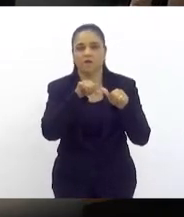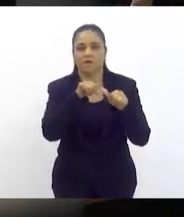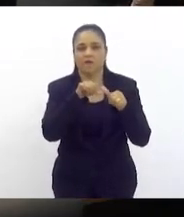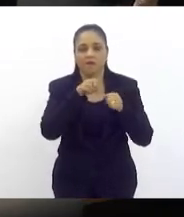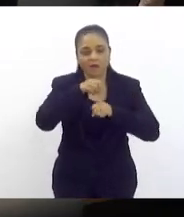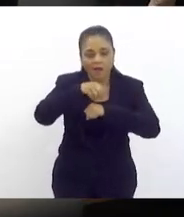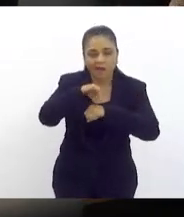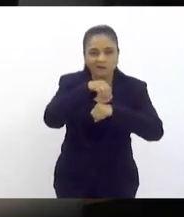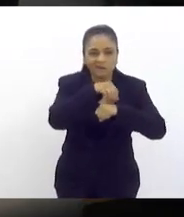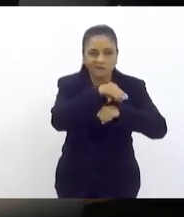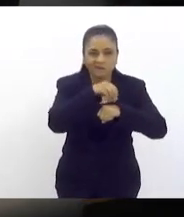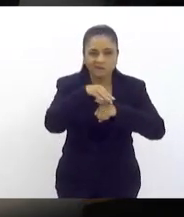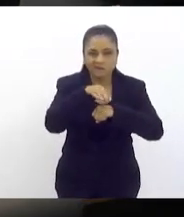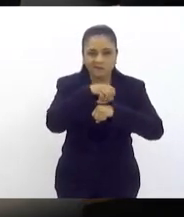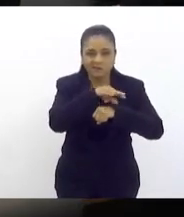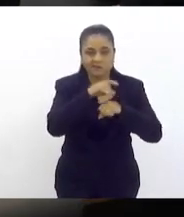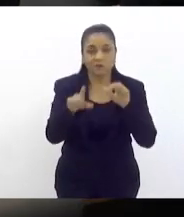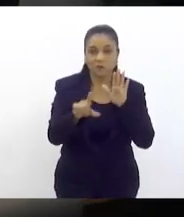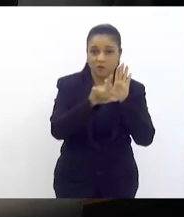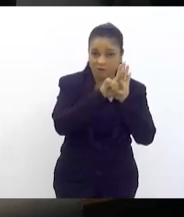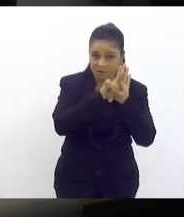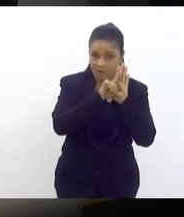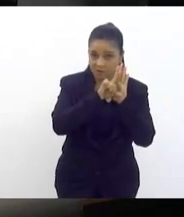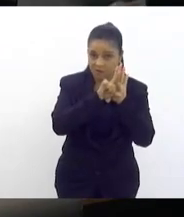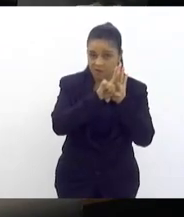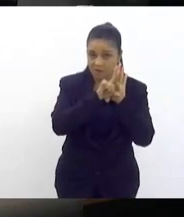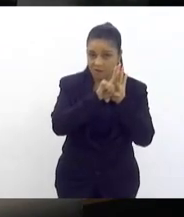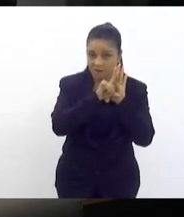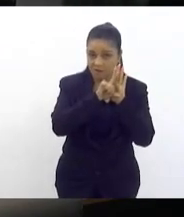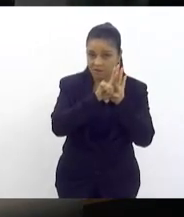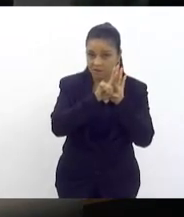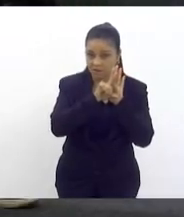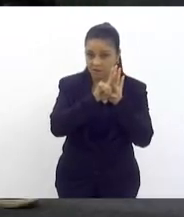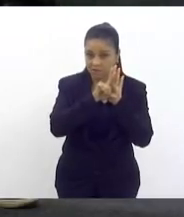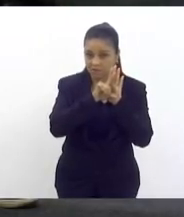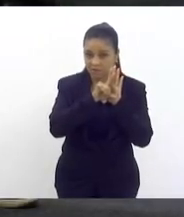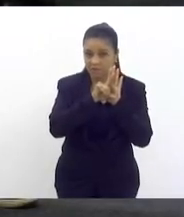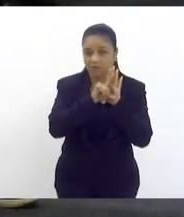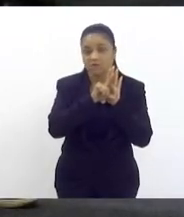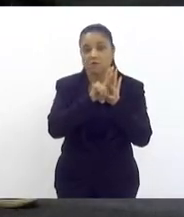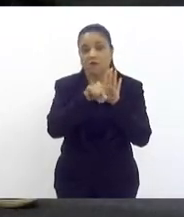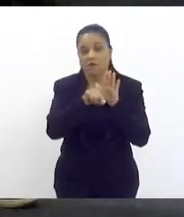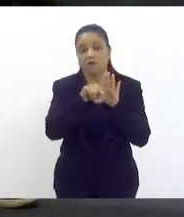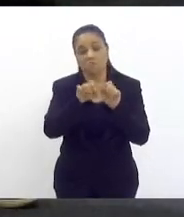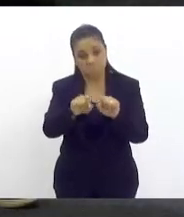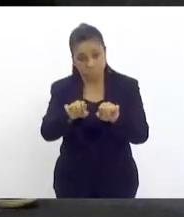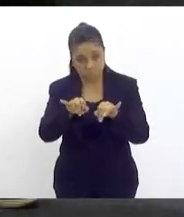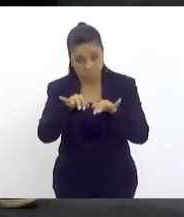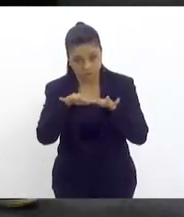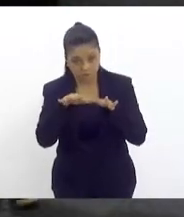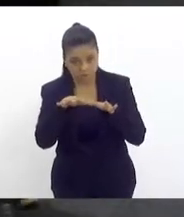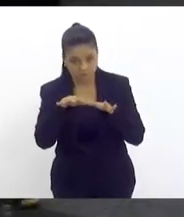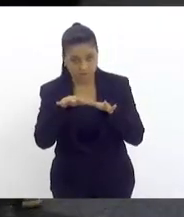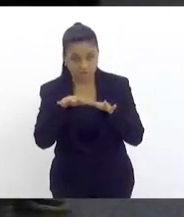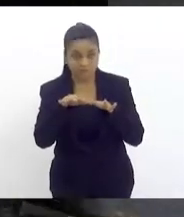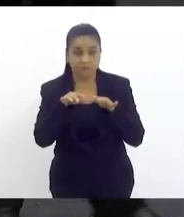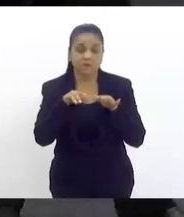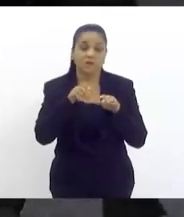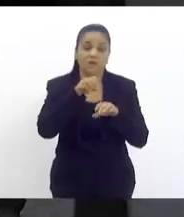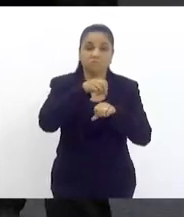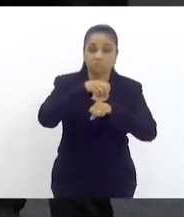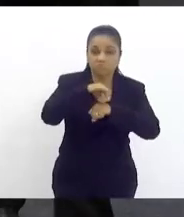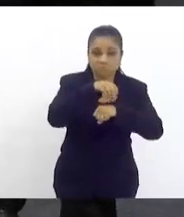em indicação, a indicação legislativa. Indicação legislativa, ela é submetida ao plenário, e as indicações